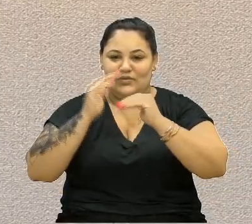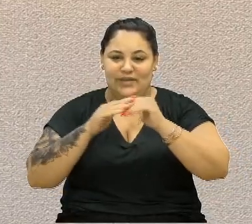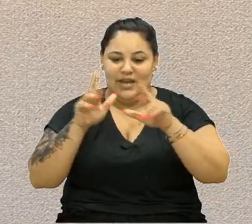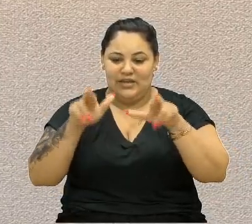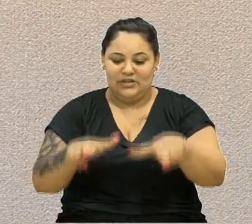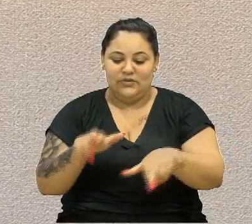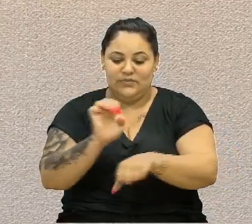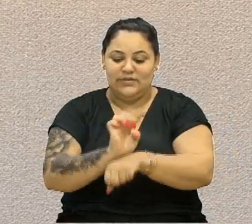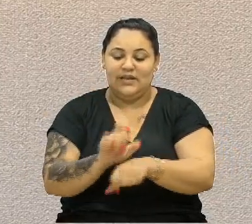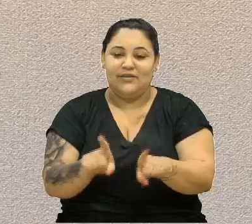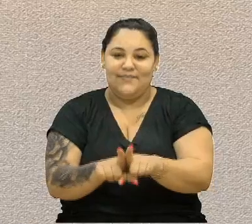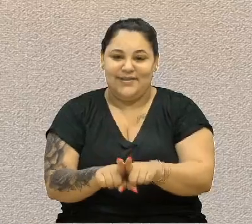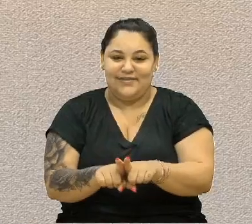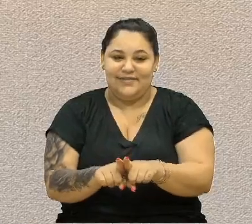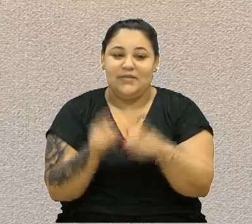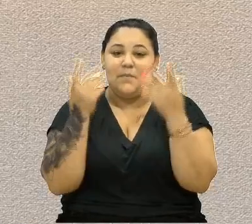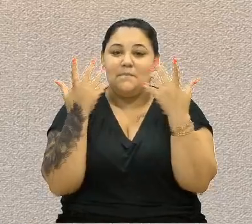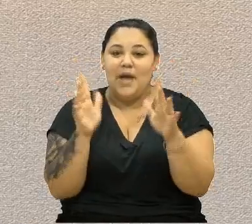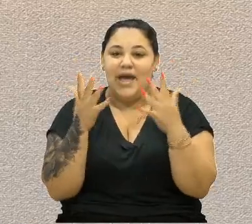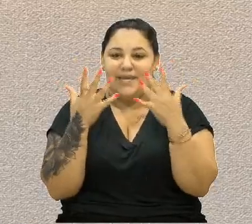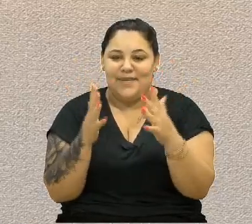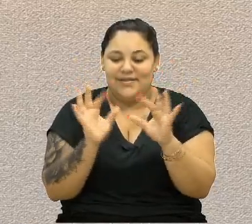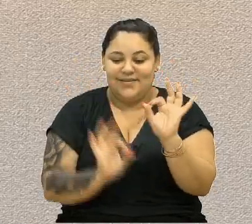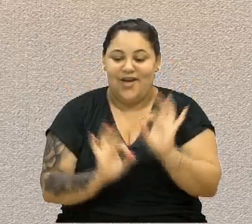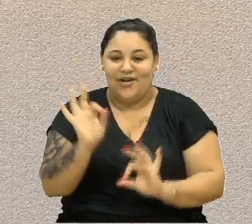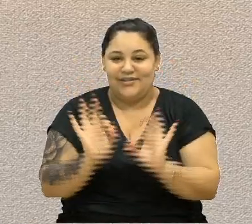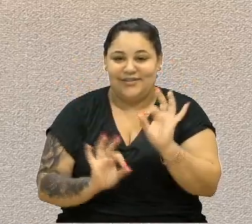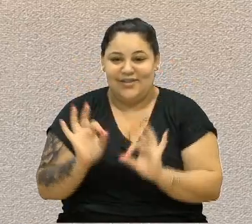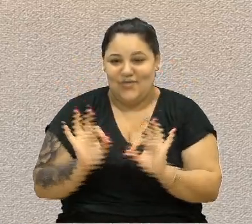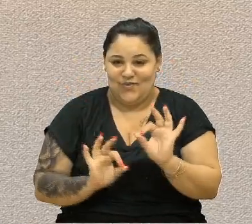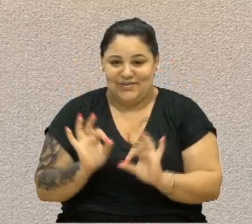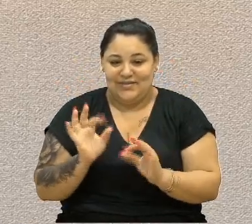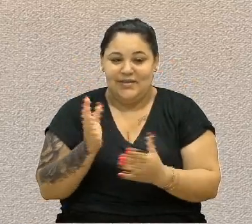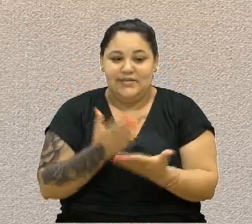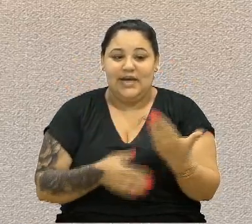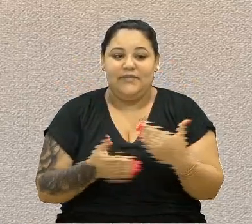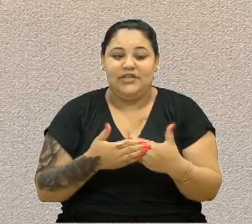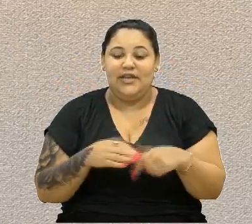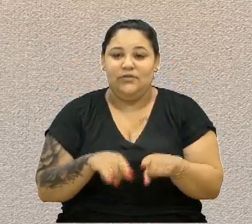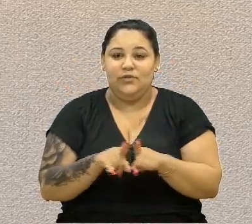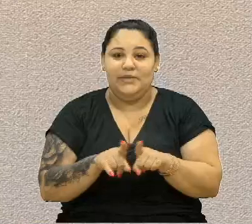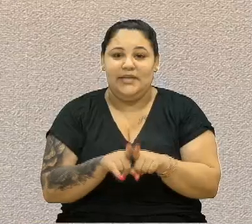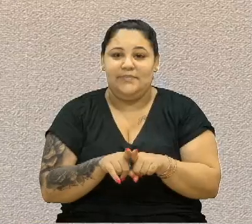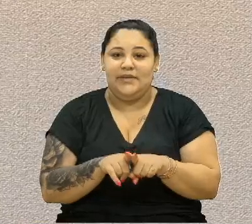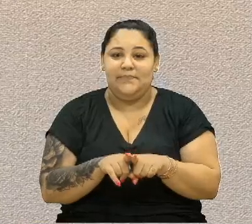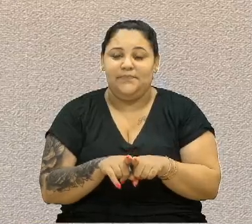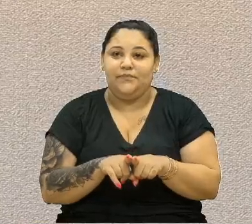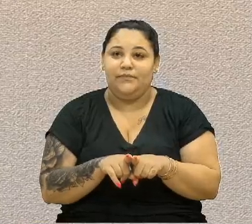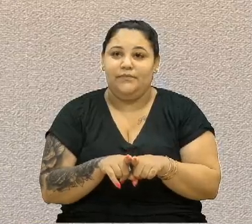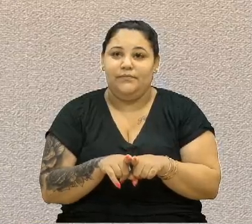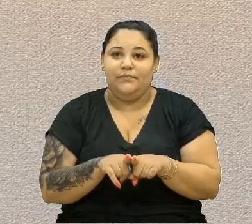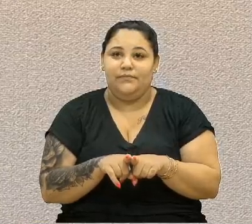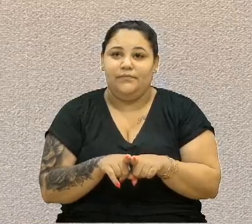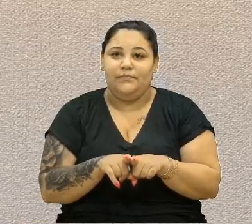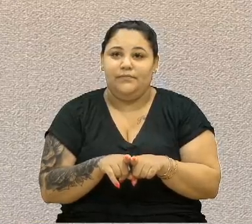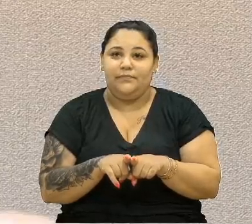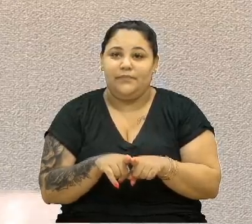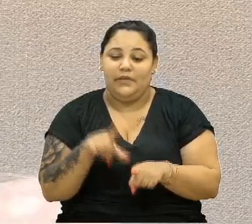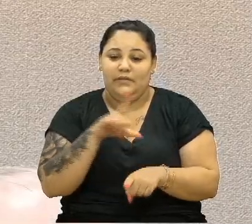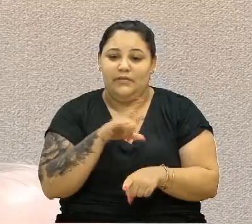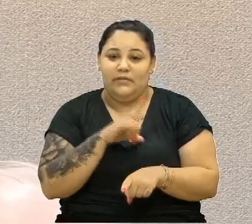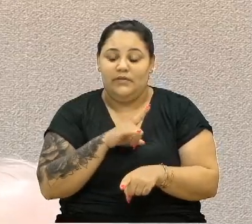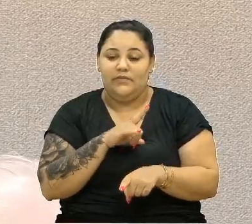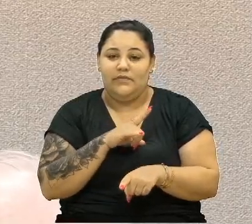também. Então, parabéns aos organizadores, parabéns à universidade por esta bela obra, e contou, né, com um